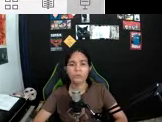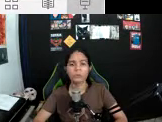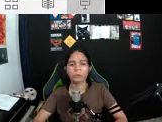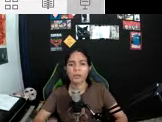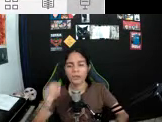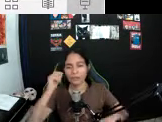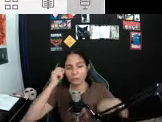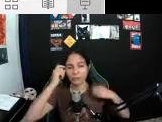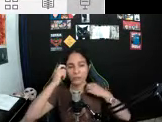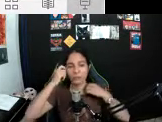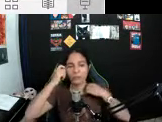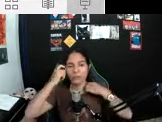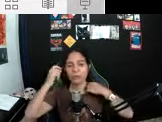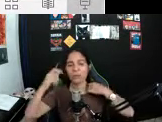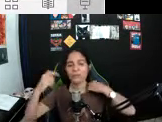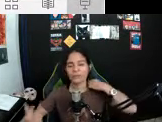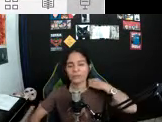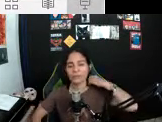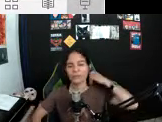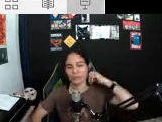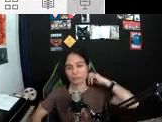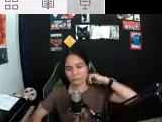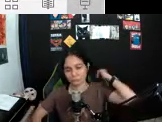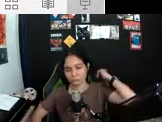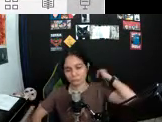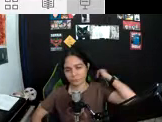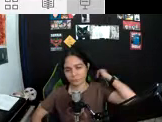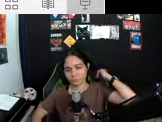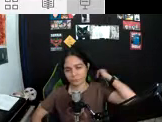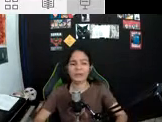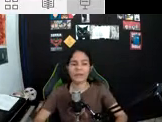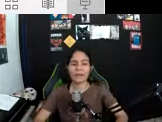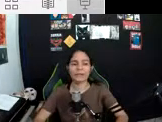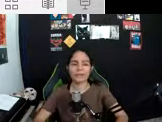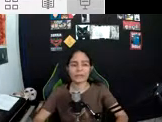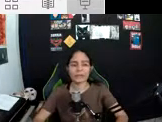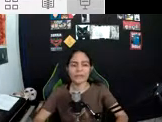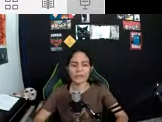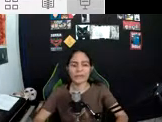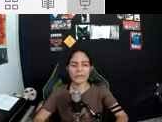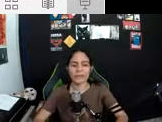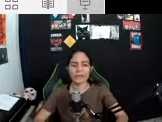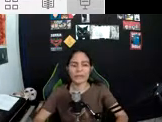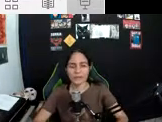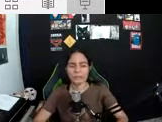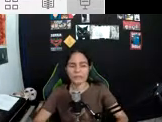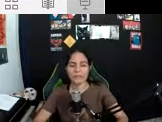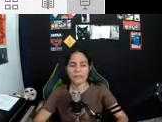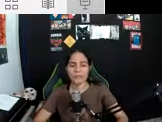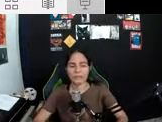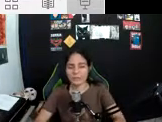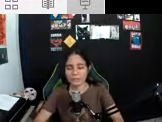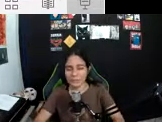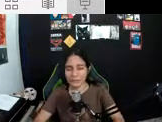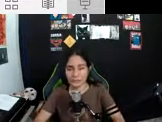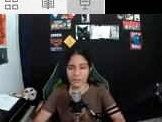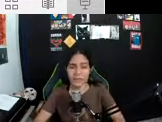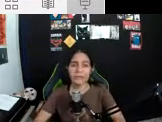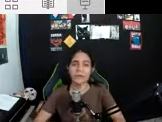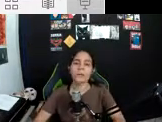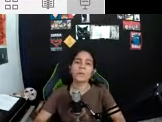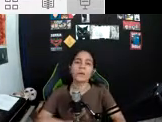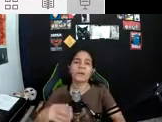público sobre os grupos ou outros segmentos, criando mais do que direitos, deveres sociais de proteção à